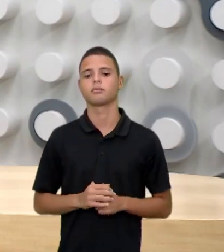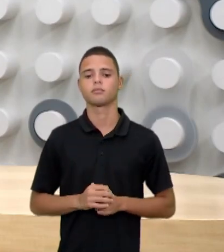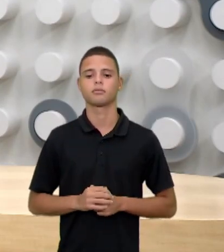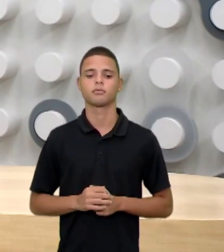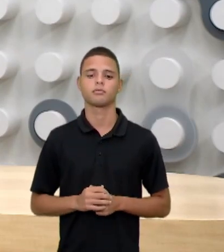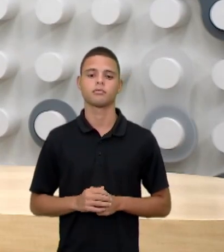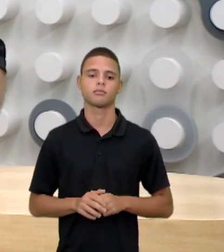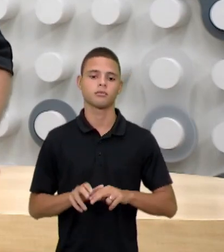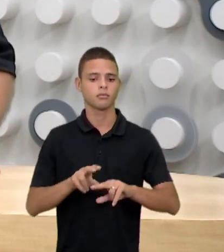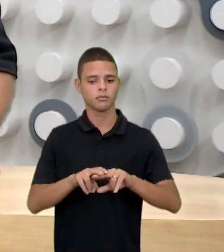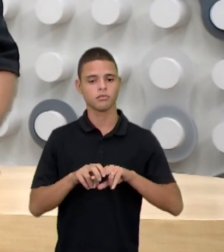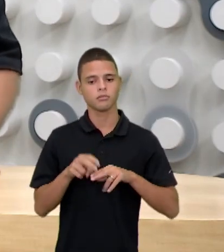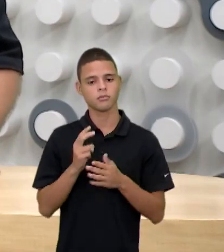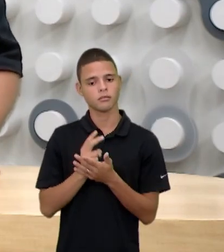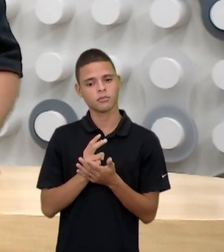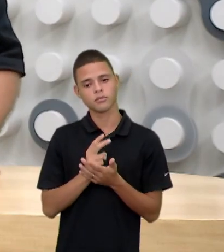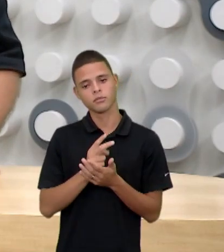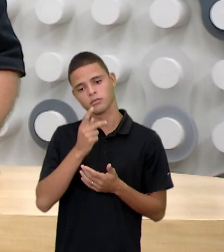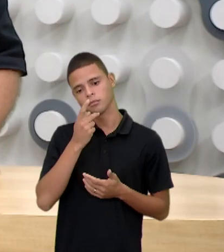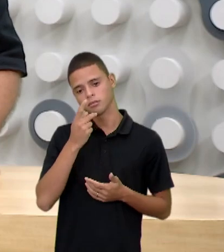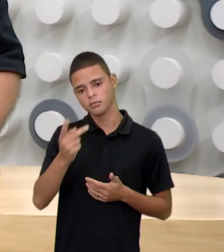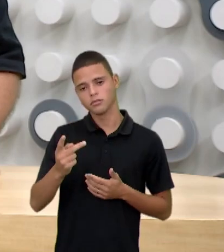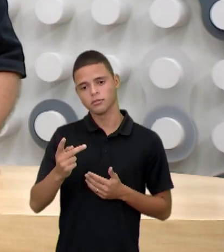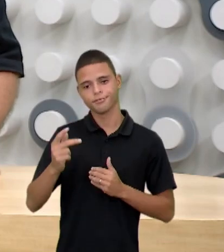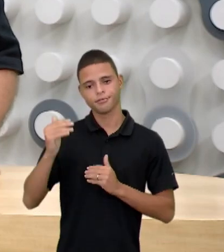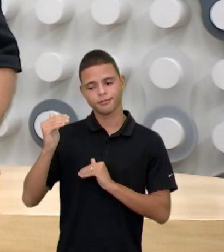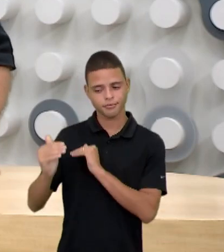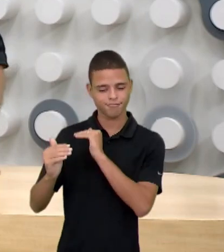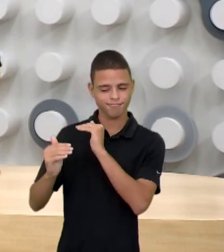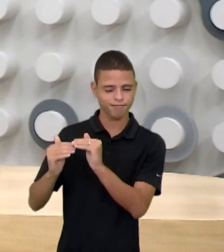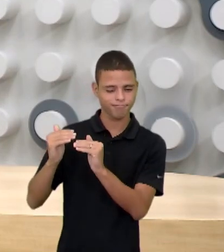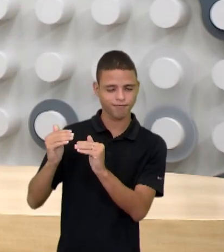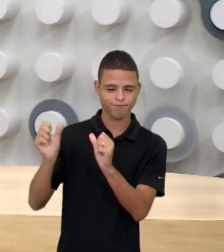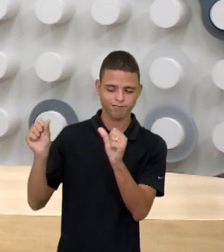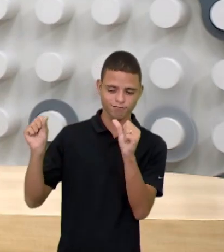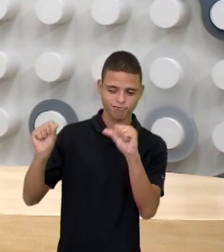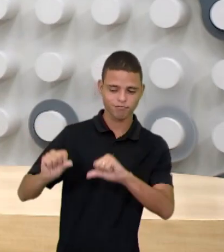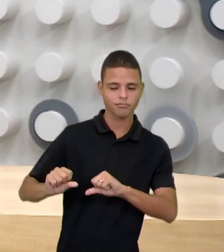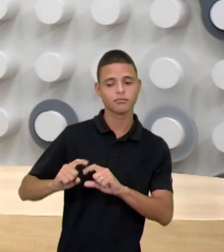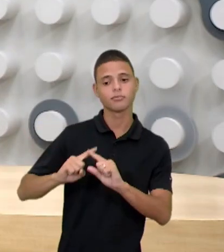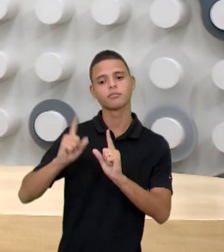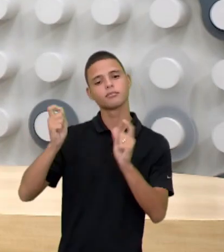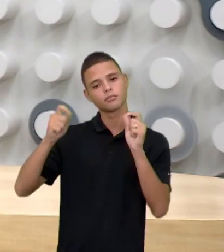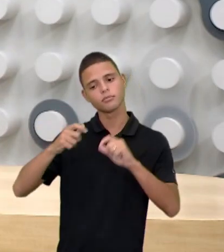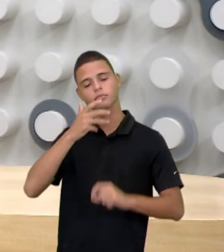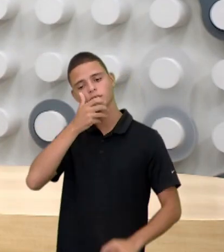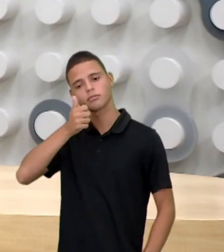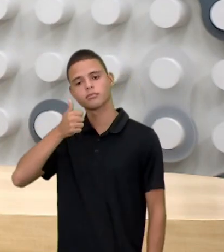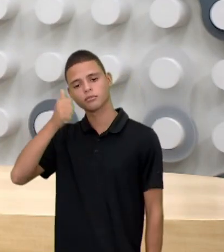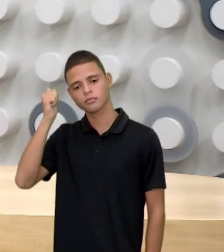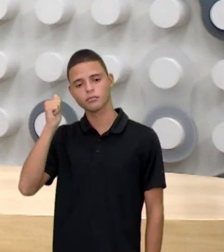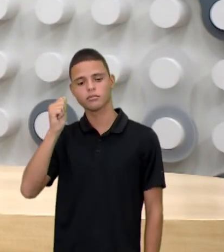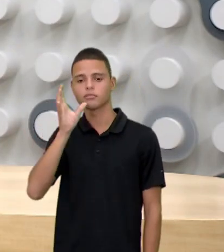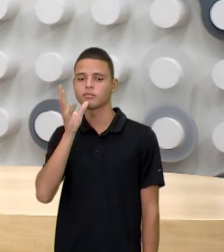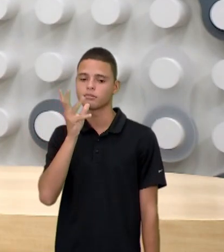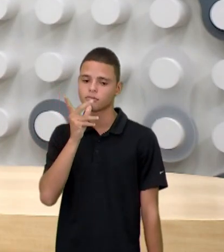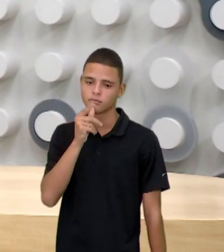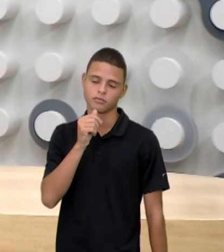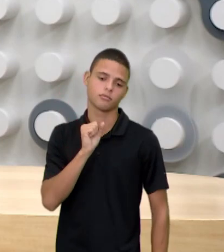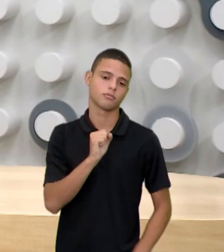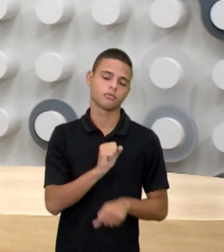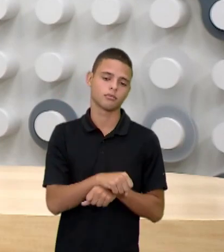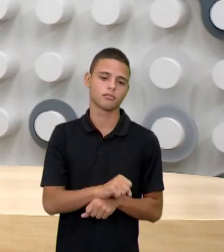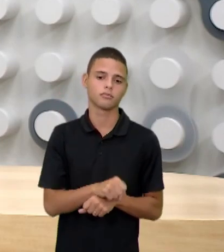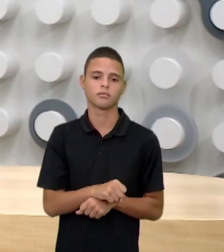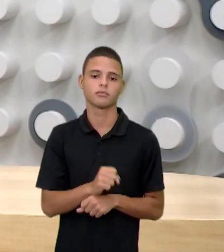isso que sempre se fala, né, tá cada vez pior, mas dá para melhorar. Né? Vai ser lento o processo? Ele vai ser